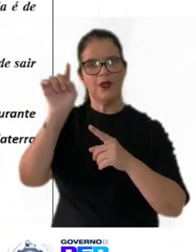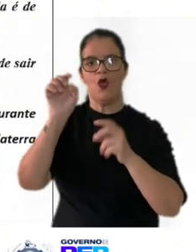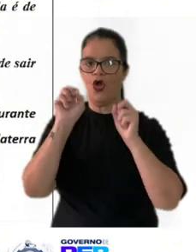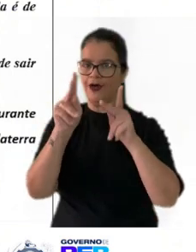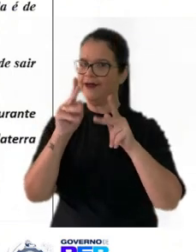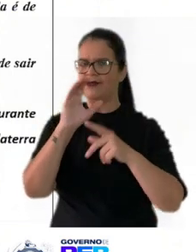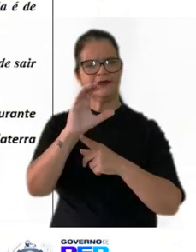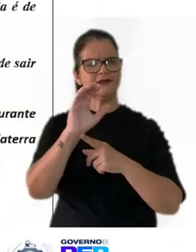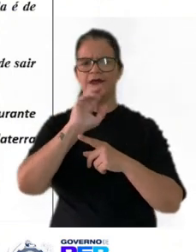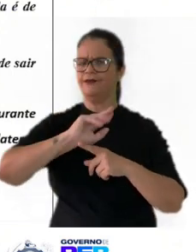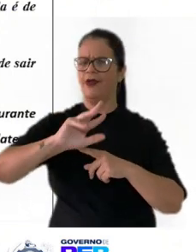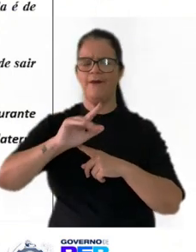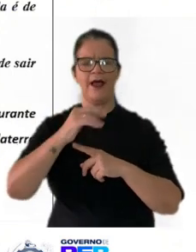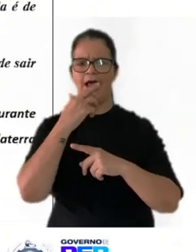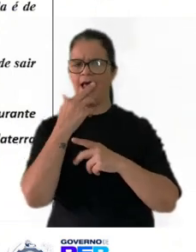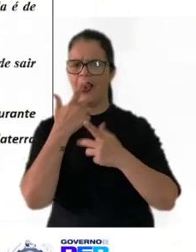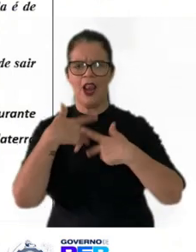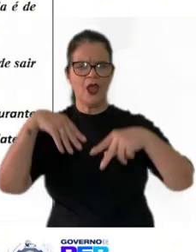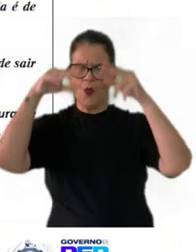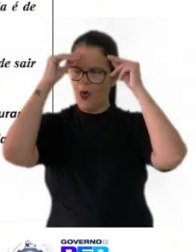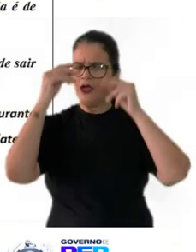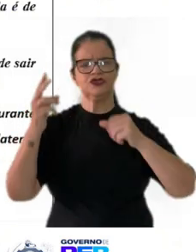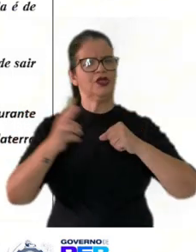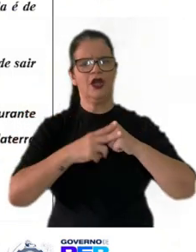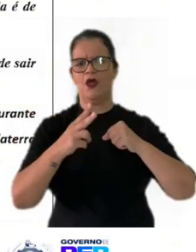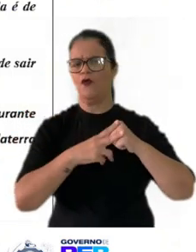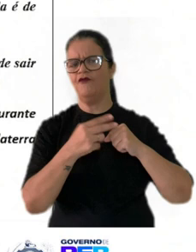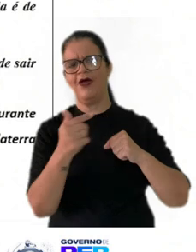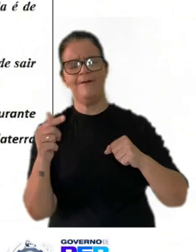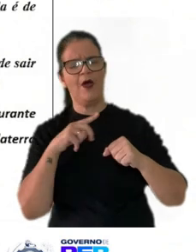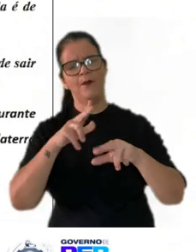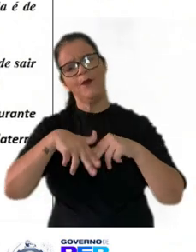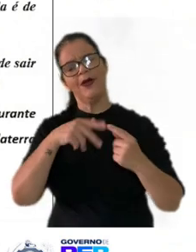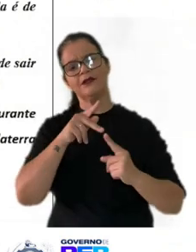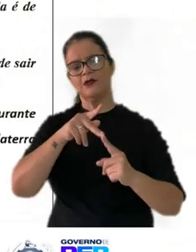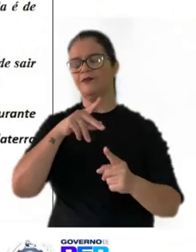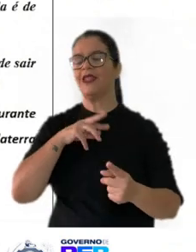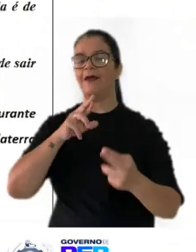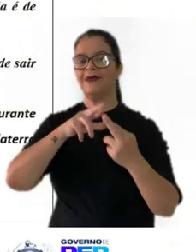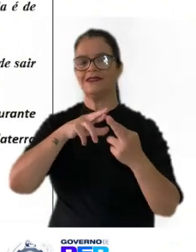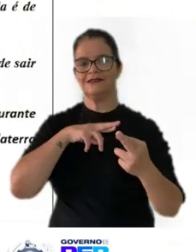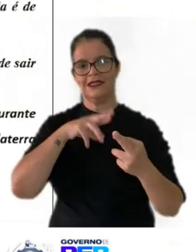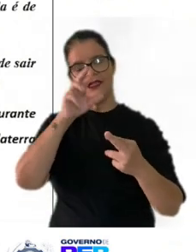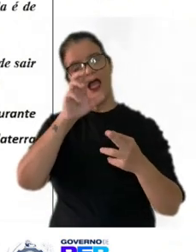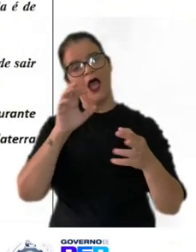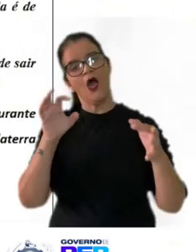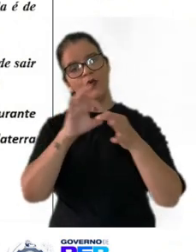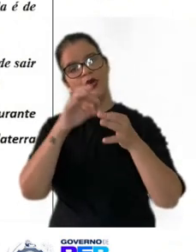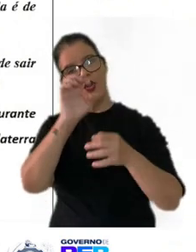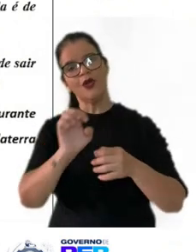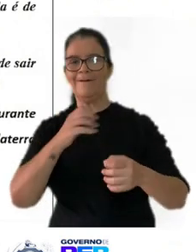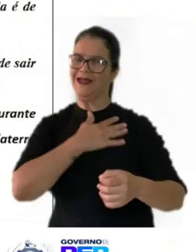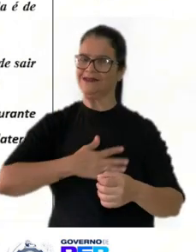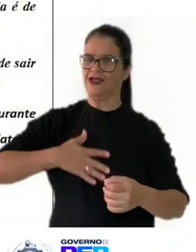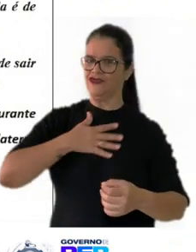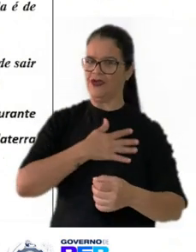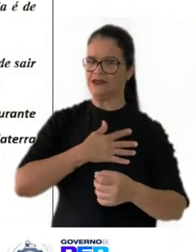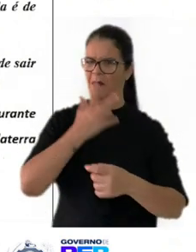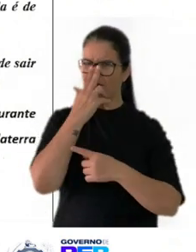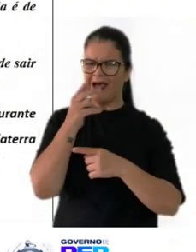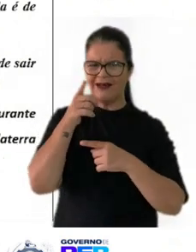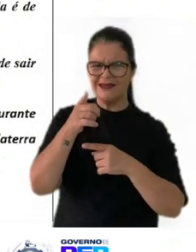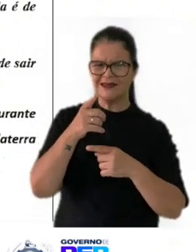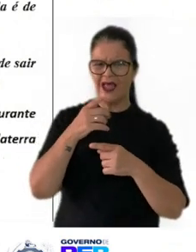é a linguagem não verbal por parte da personagem que representa a União Europeia é de satisfação aqui ela parece estar satisfeita